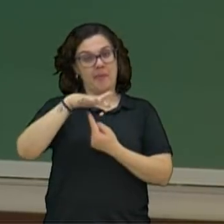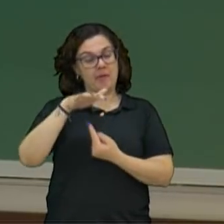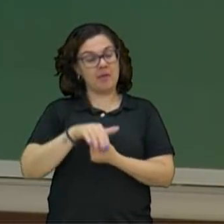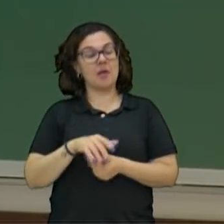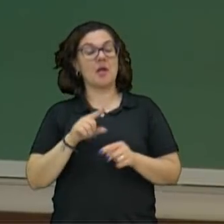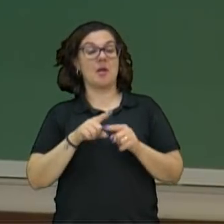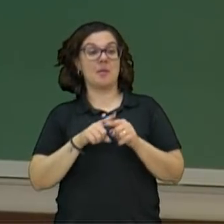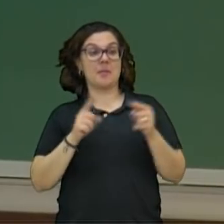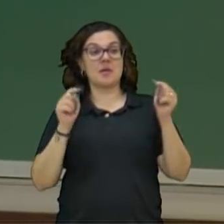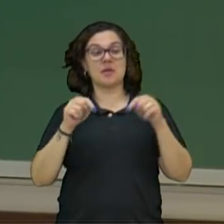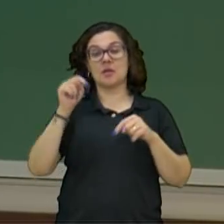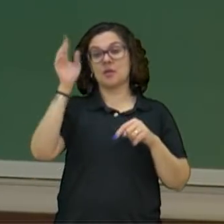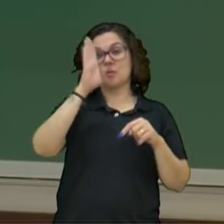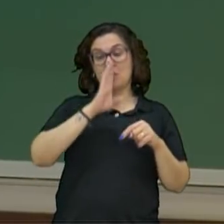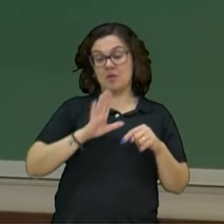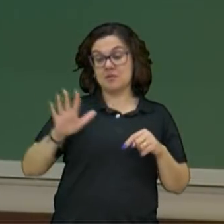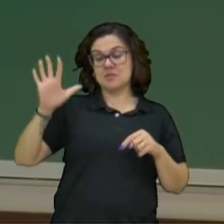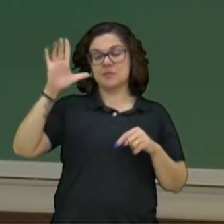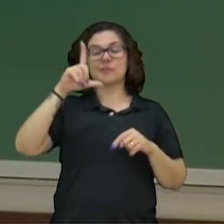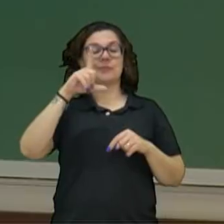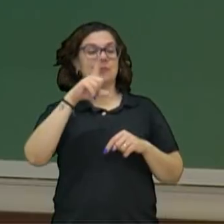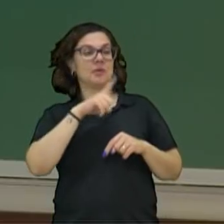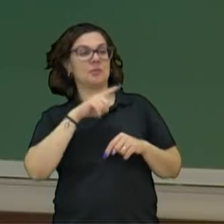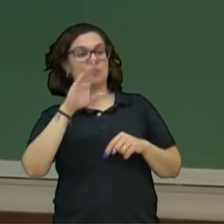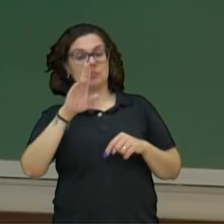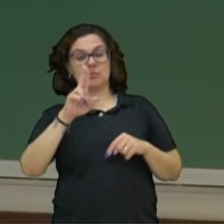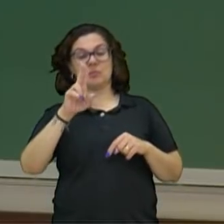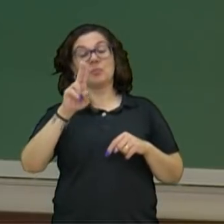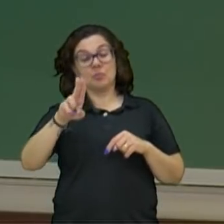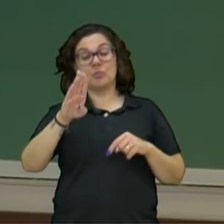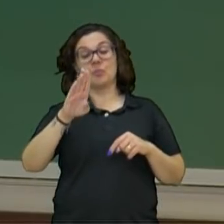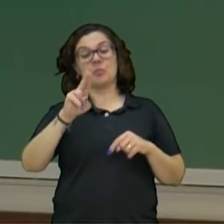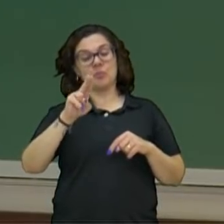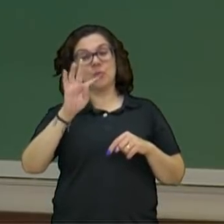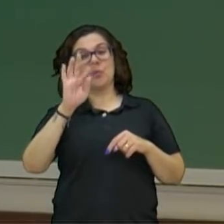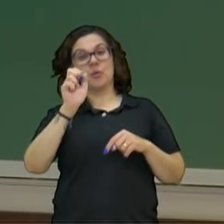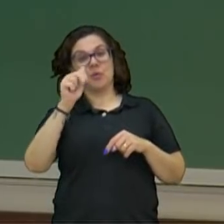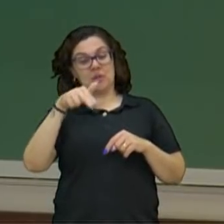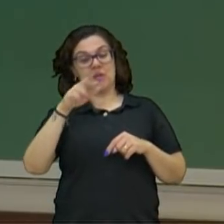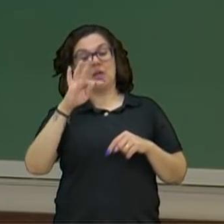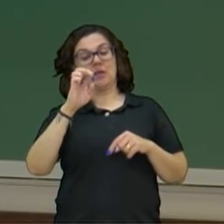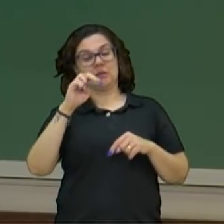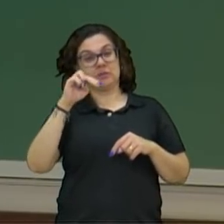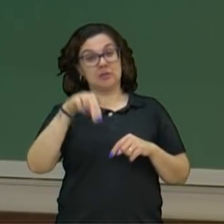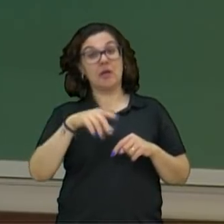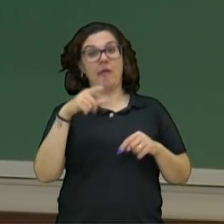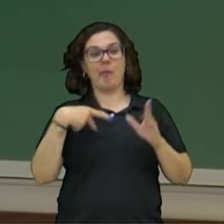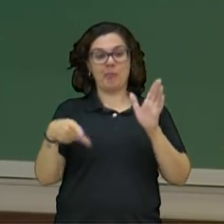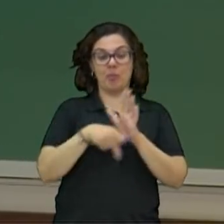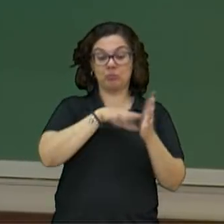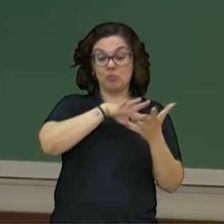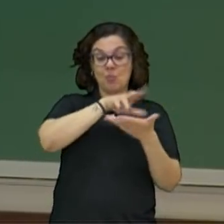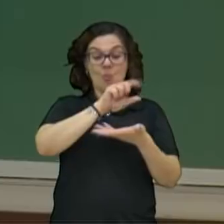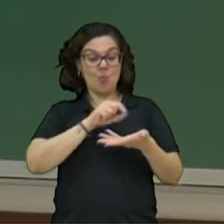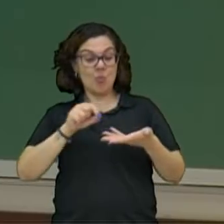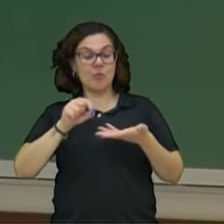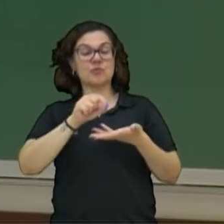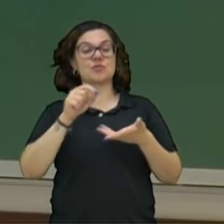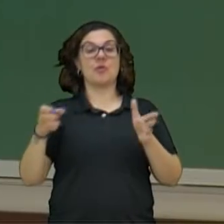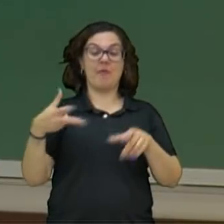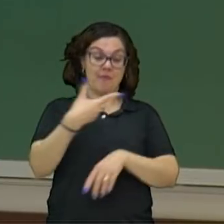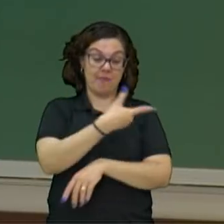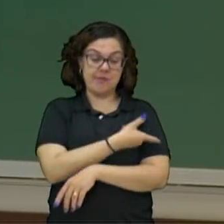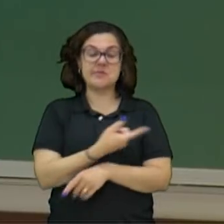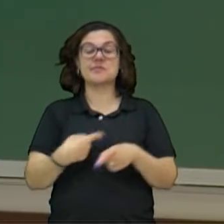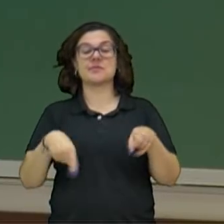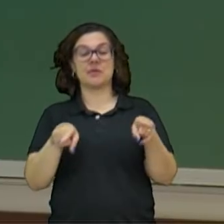no Brasil nós temos aí o Instituto Butantan, que é uma referência mundial, inclusive, em produção de vacinas e